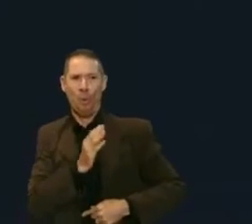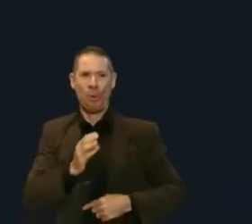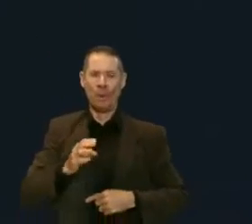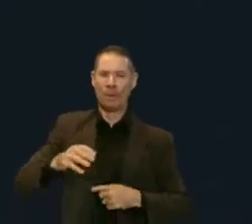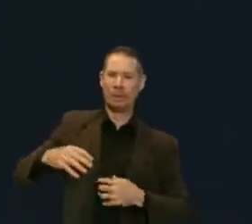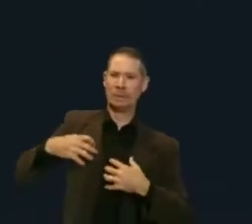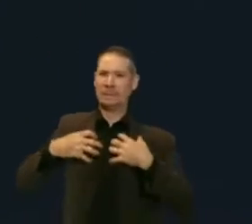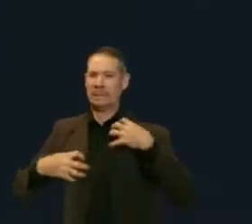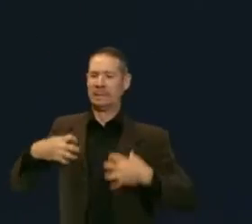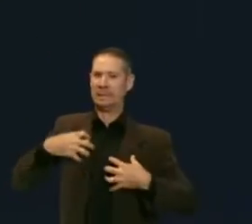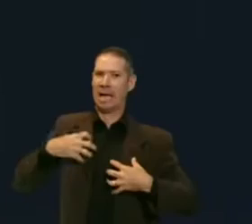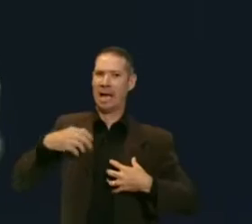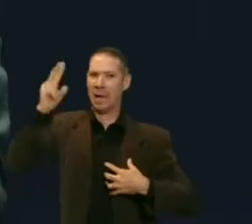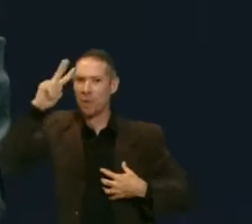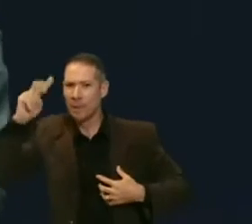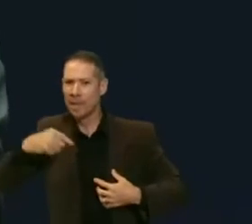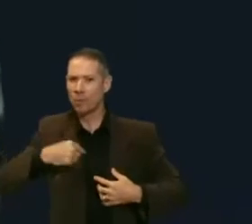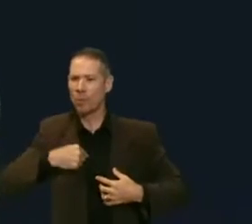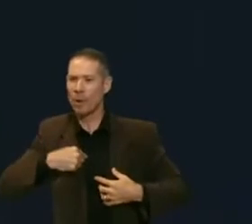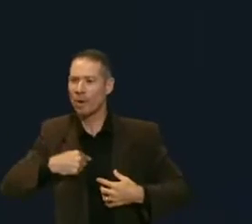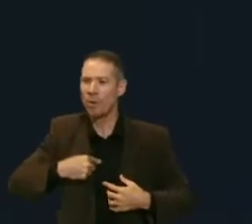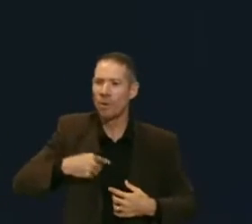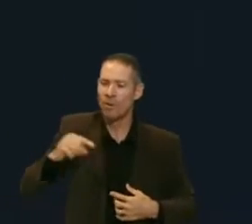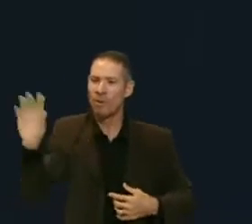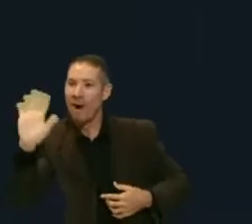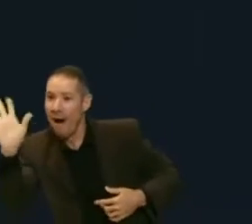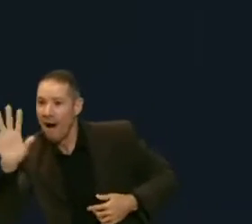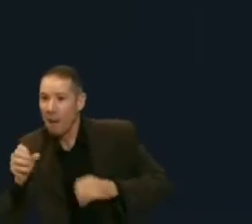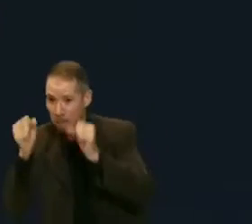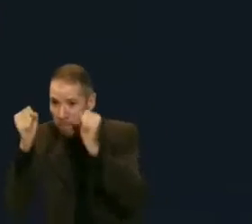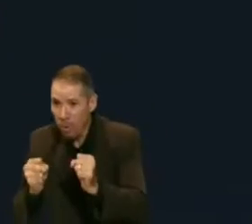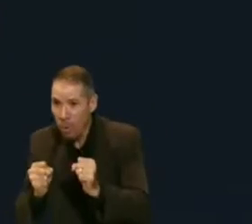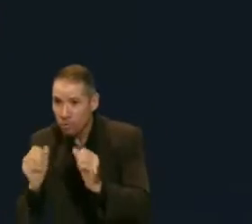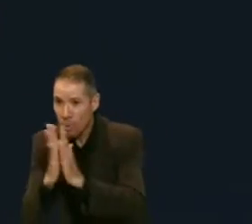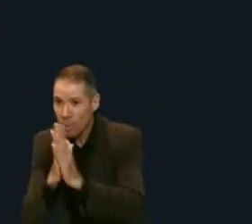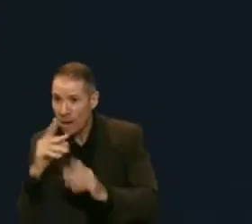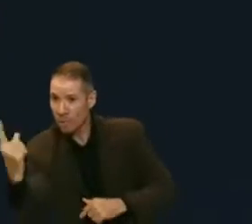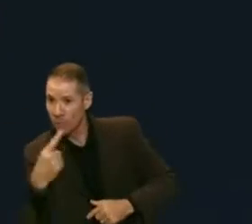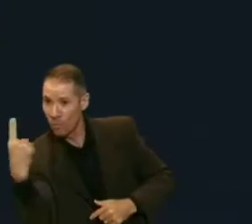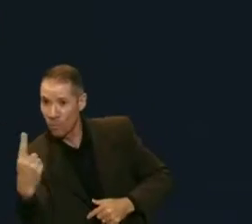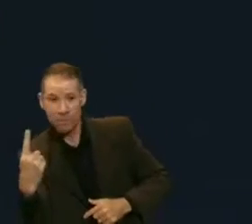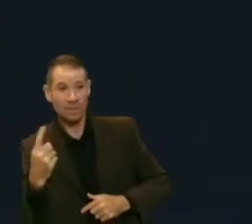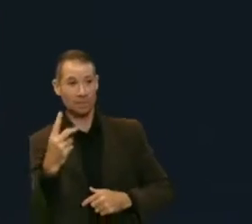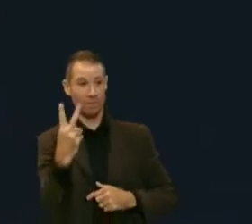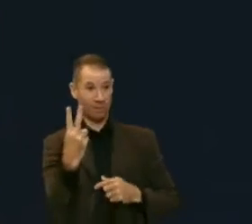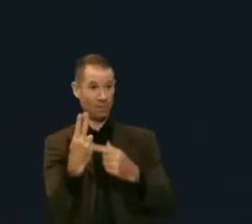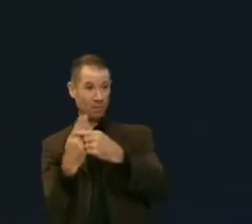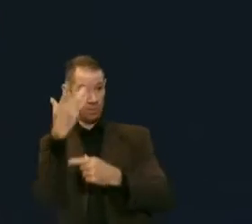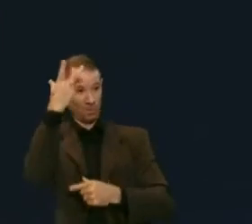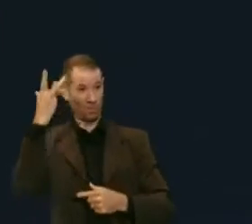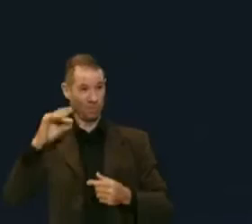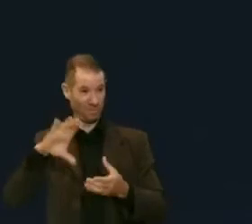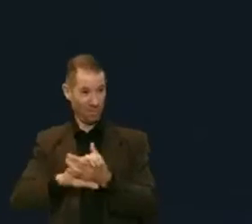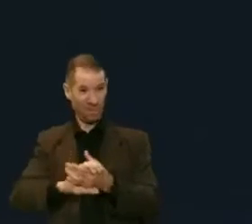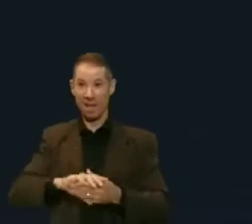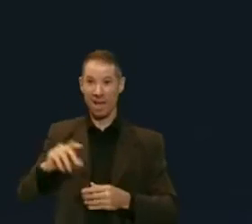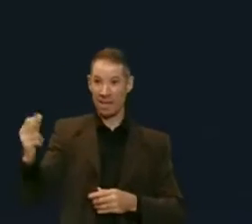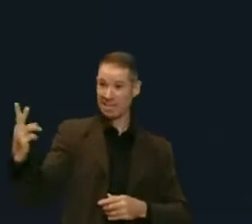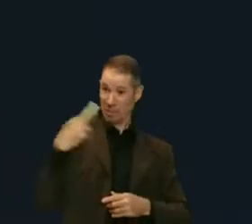e eu lembro que eu cutuquei eles assim, e disse: posso orar por vocês? Eles disseram: